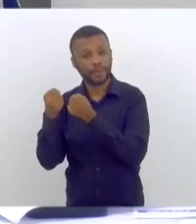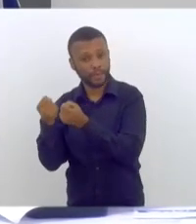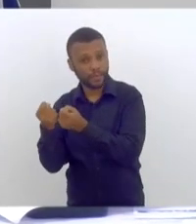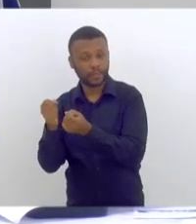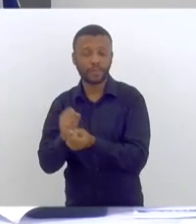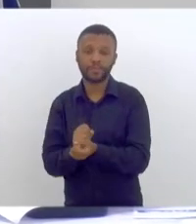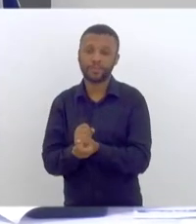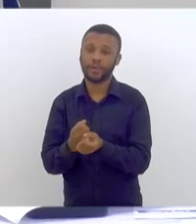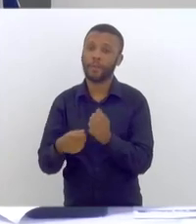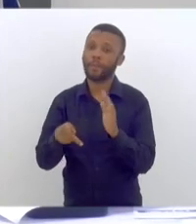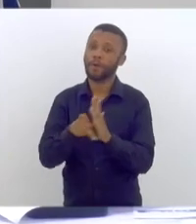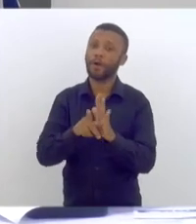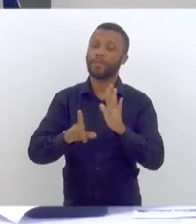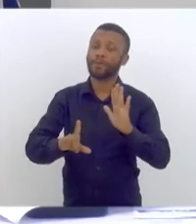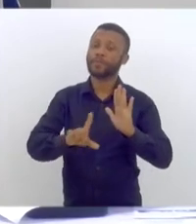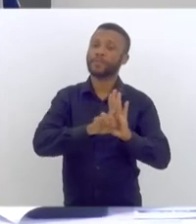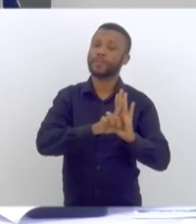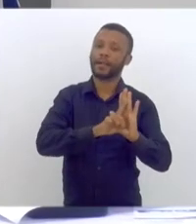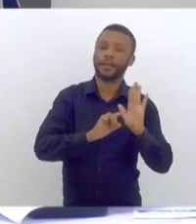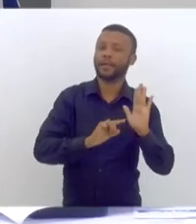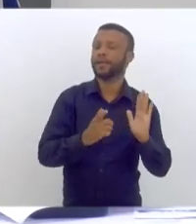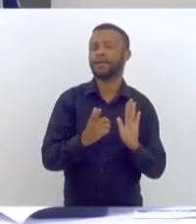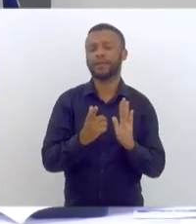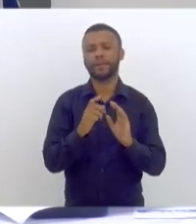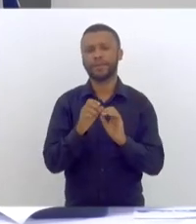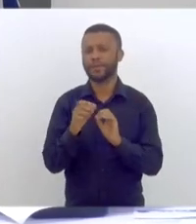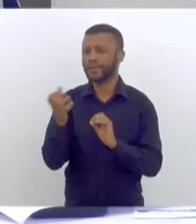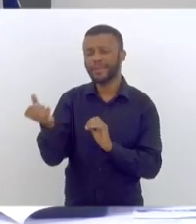da lei que fundo é esse